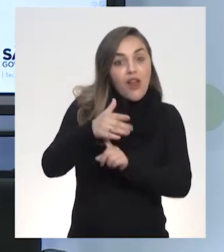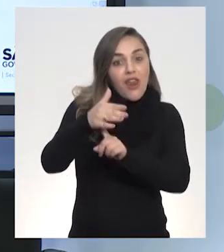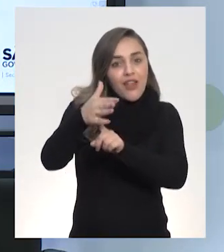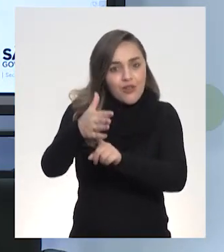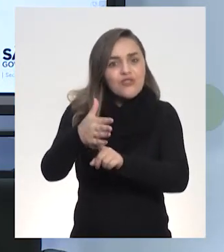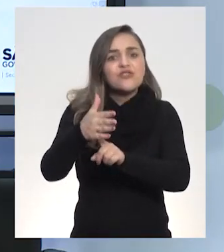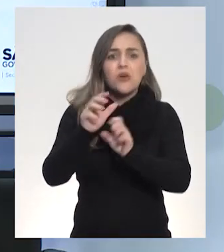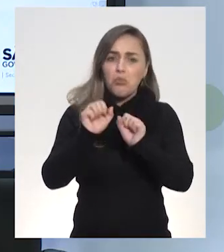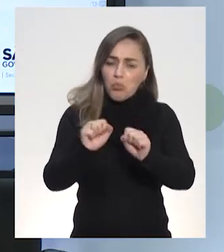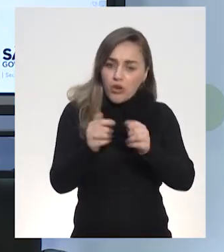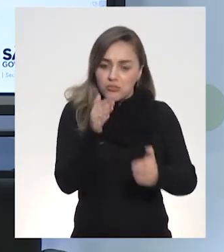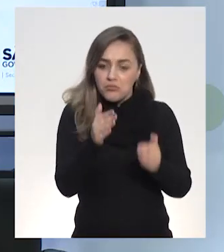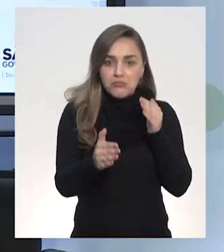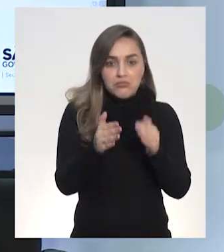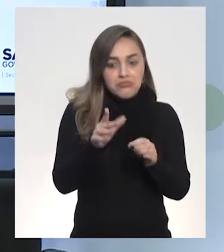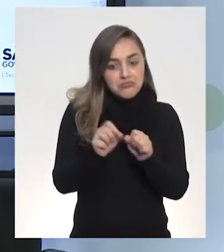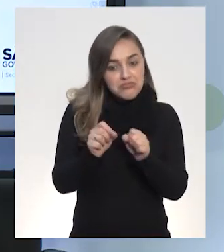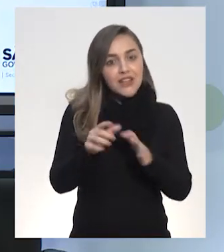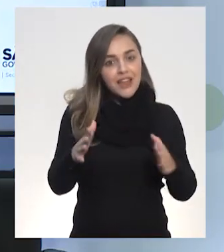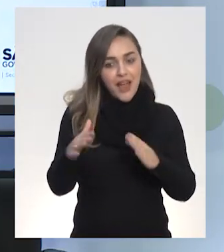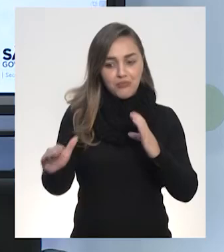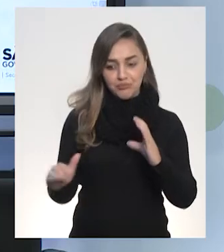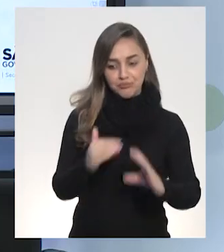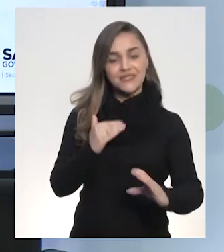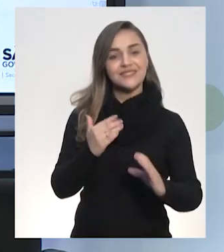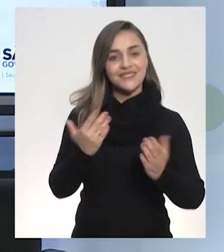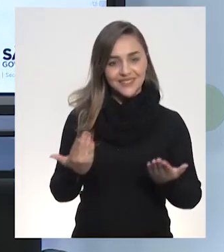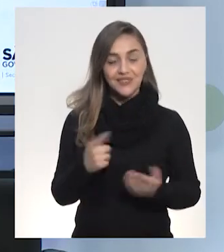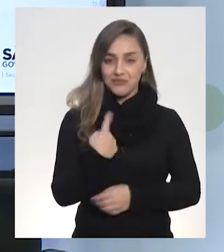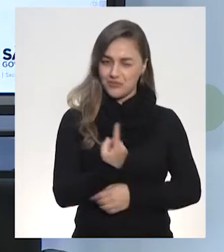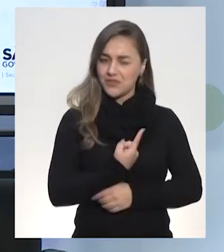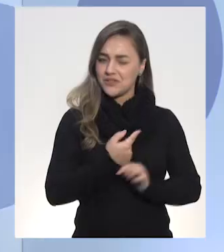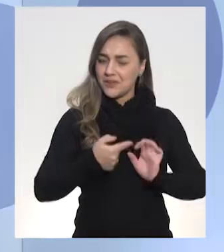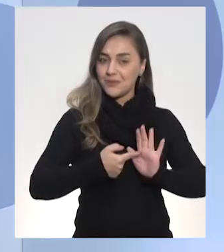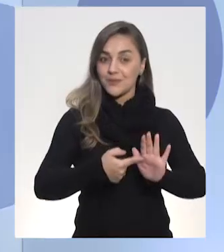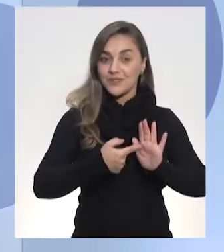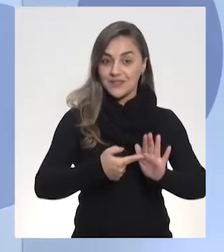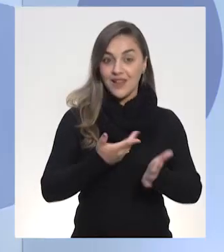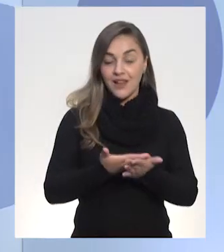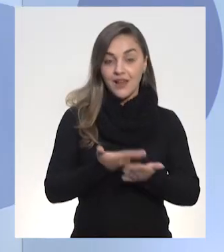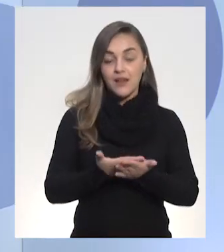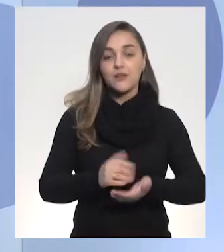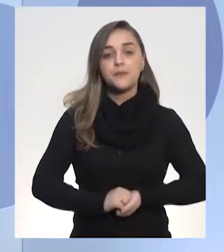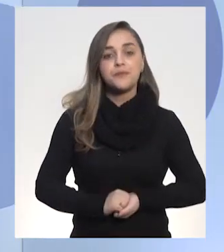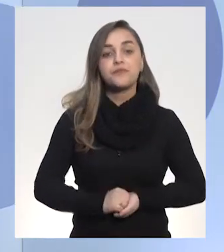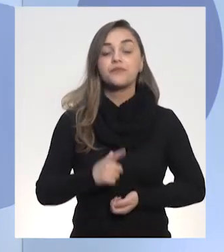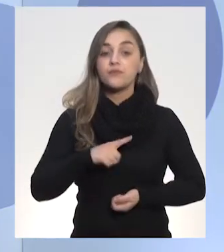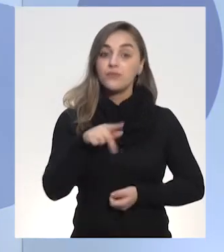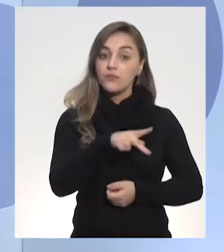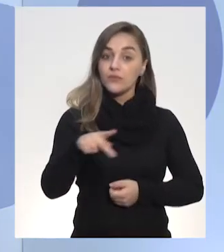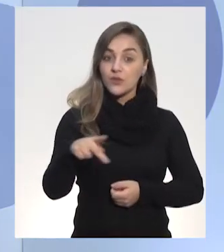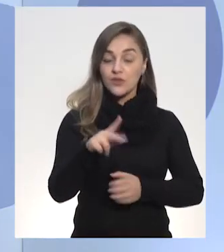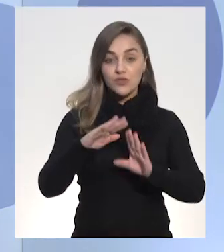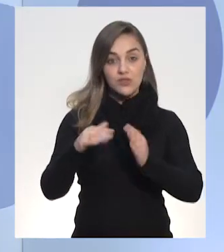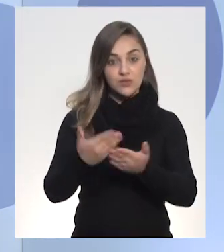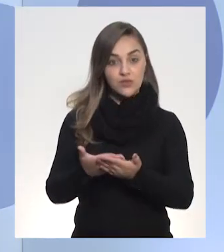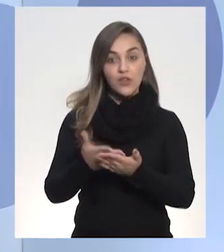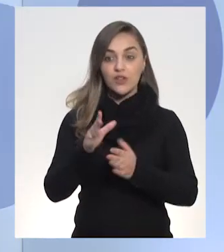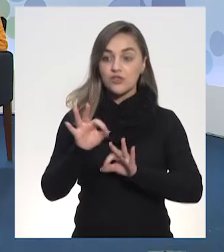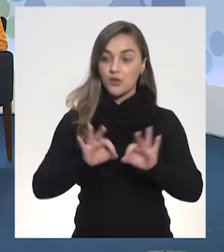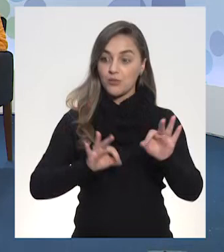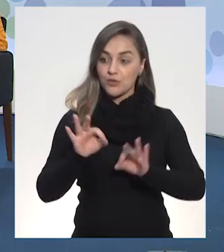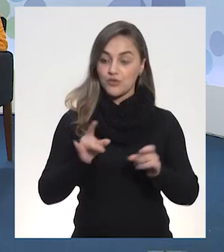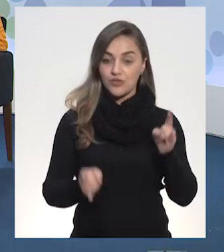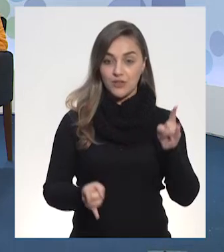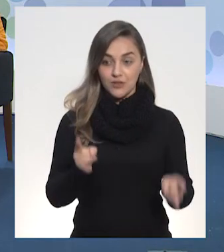o robô e mandar pra gente aí, a gente coloca aqui, tenta colocar na aula. Matemática, um professor na escola fez um projeto de um robô, né?